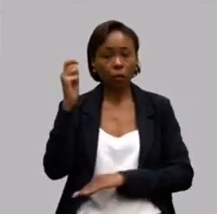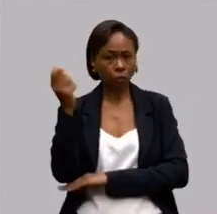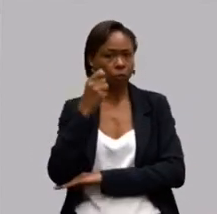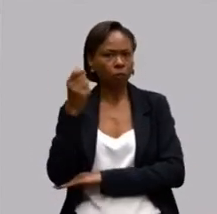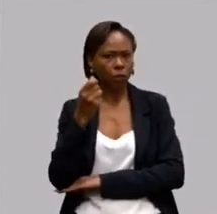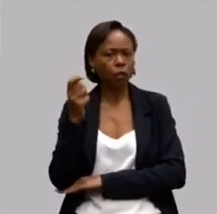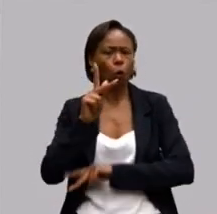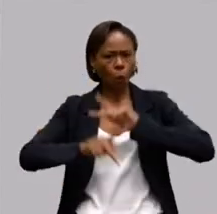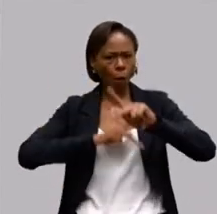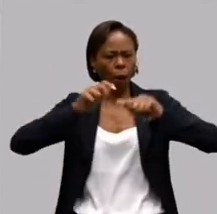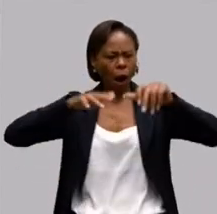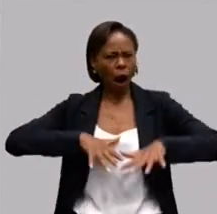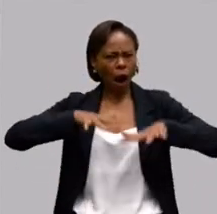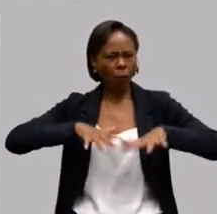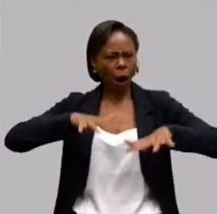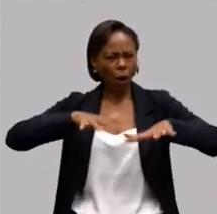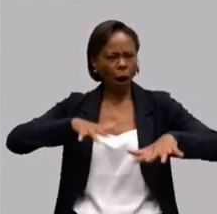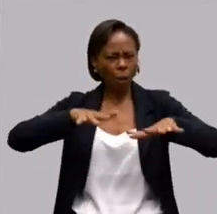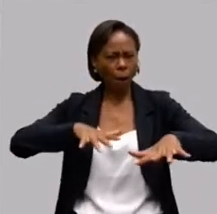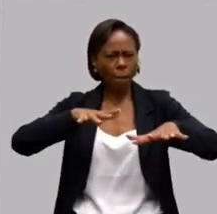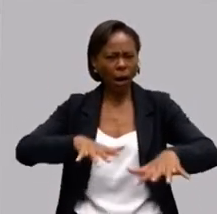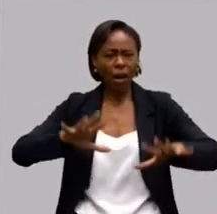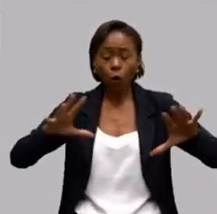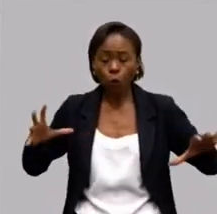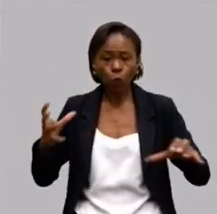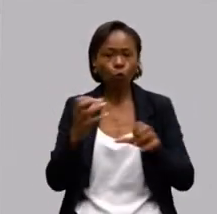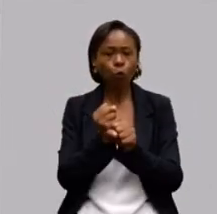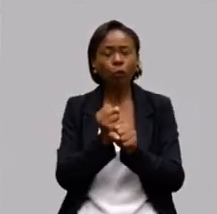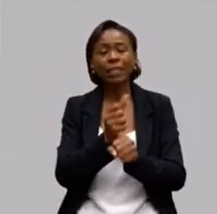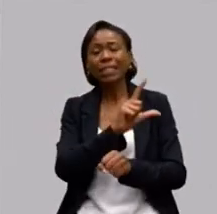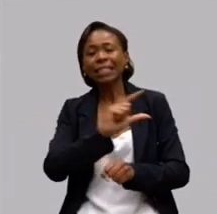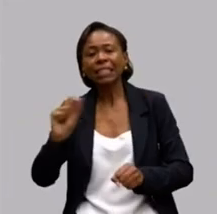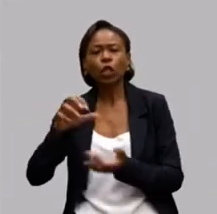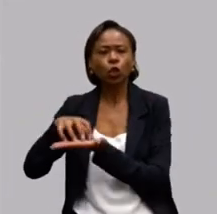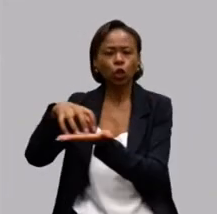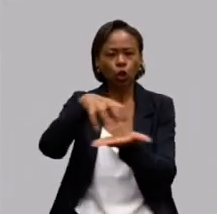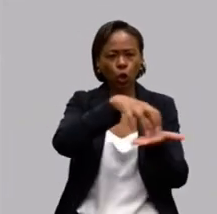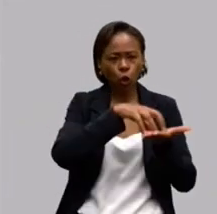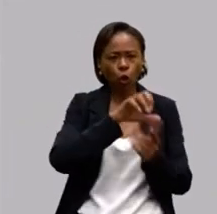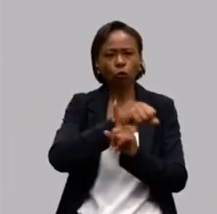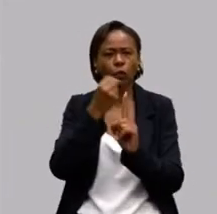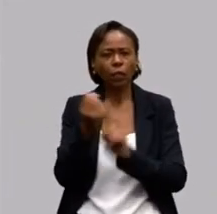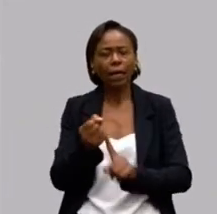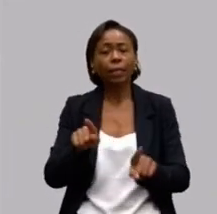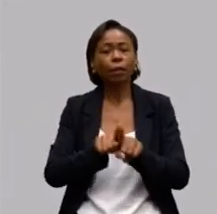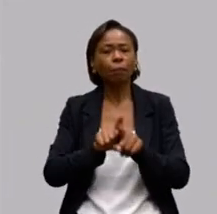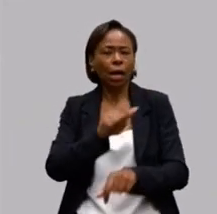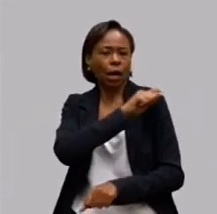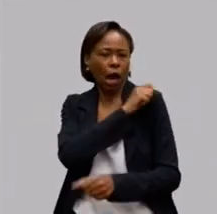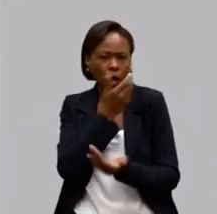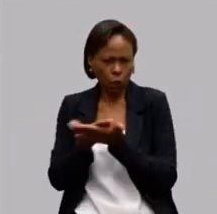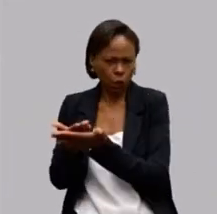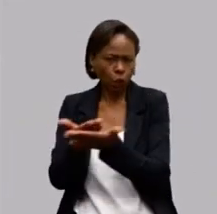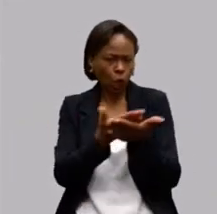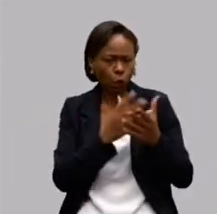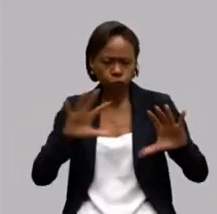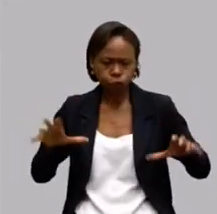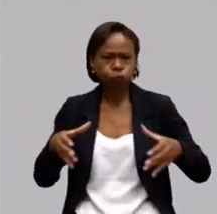popular, que reuniu mais de 100 entidades da sociedade, dos estudantes até a Fiergs, né, passando